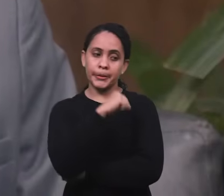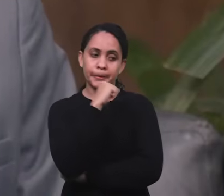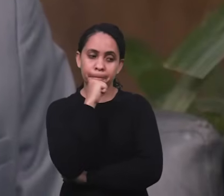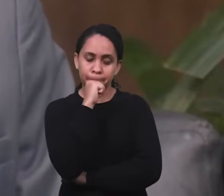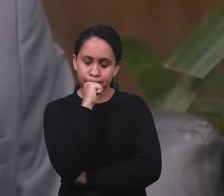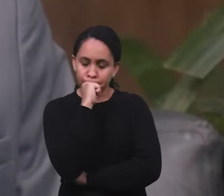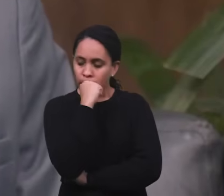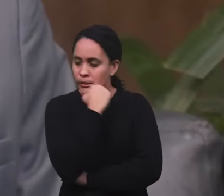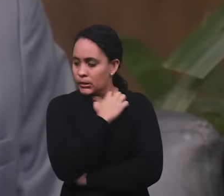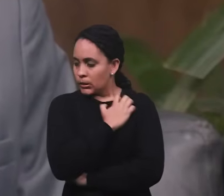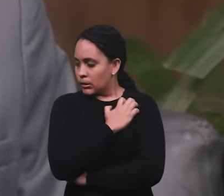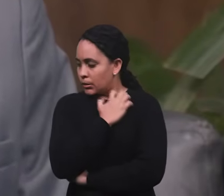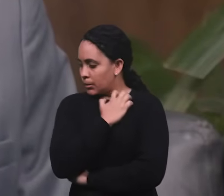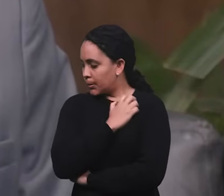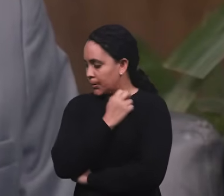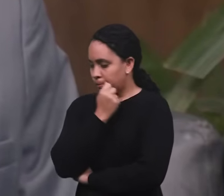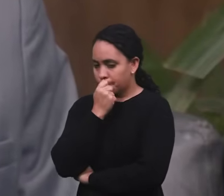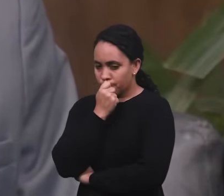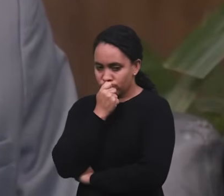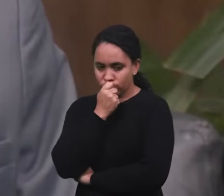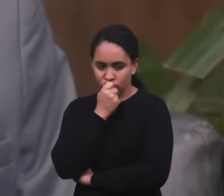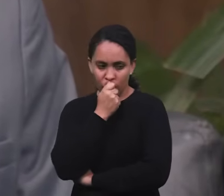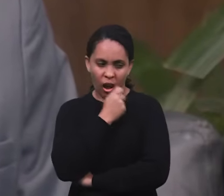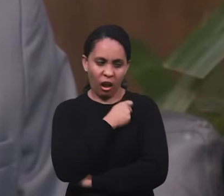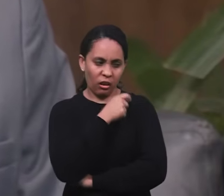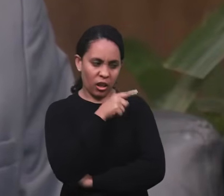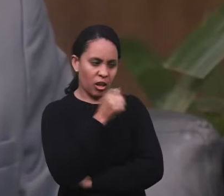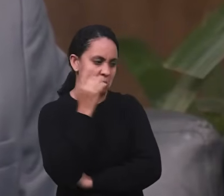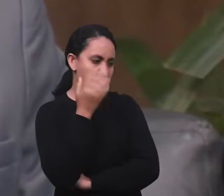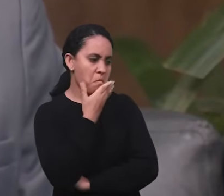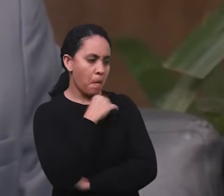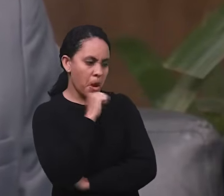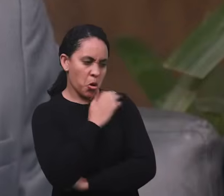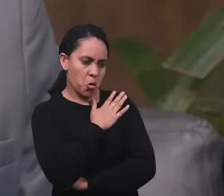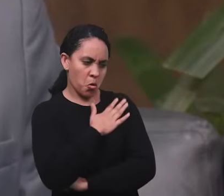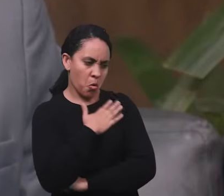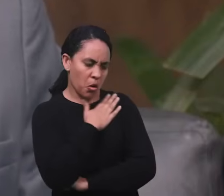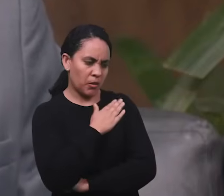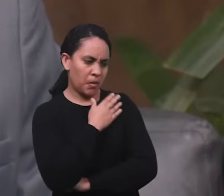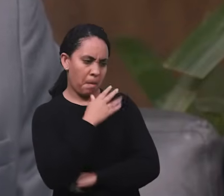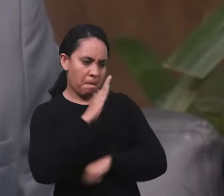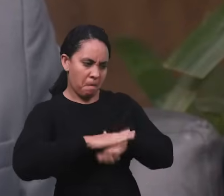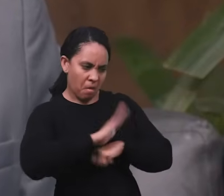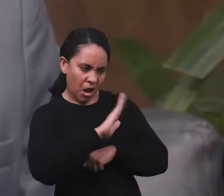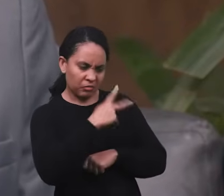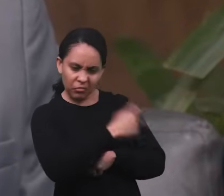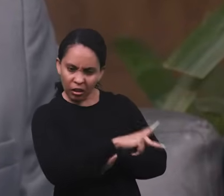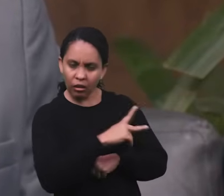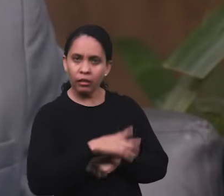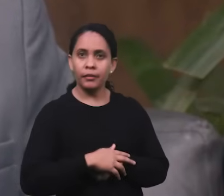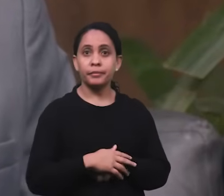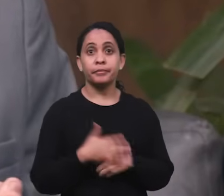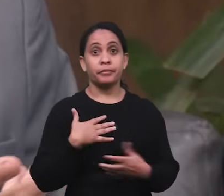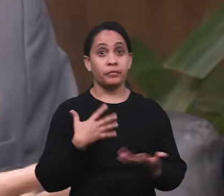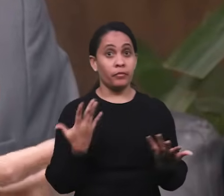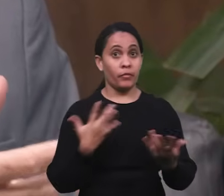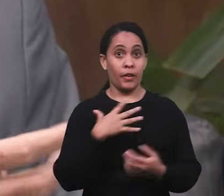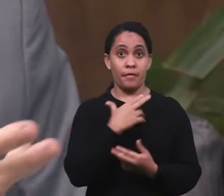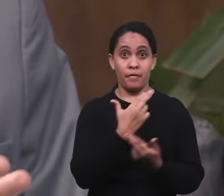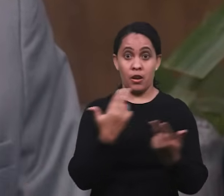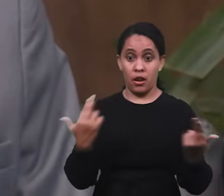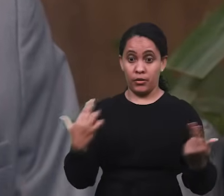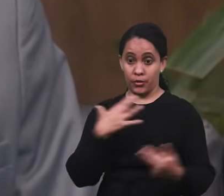a ser conturbada, porque pode achar que ele está com preferência. E então o pai tem que, principalmente famílias onde